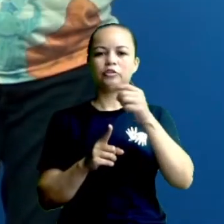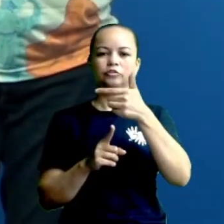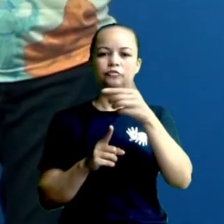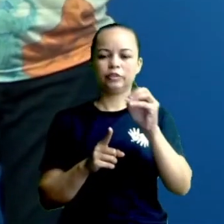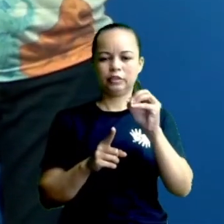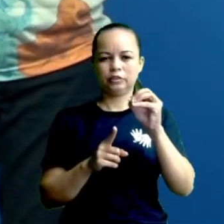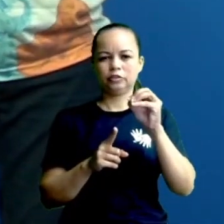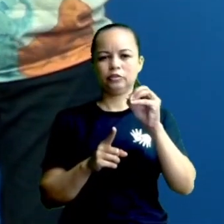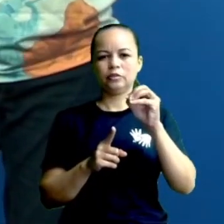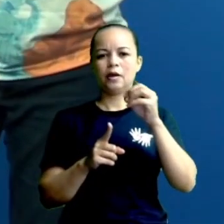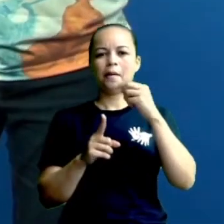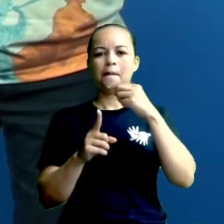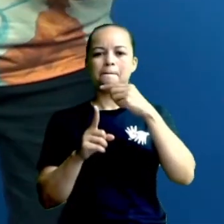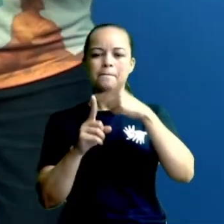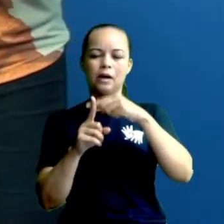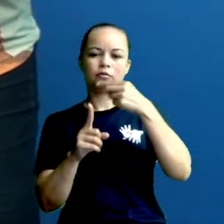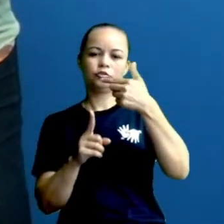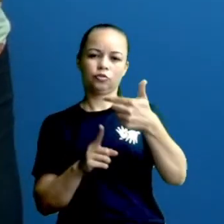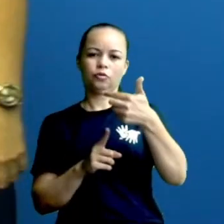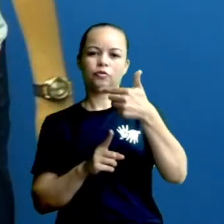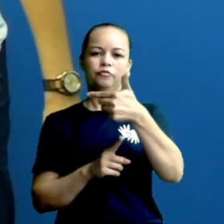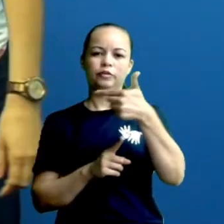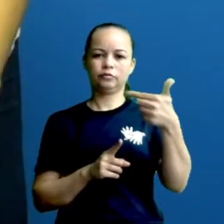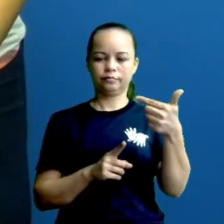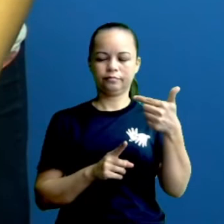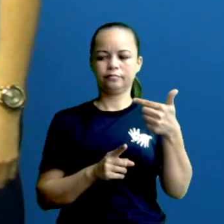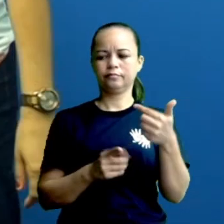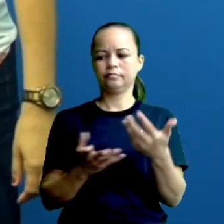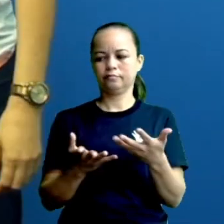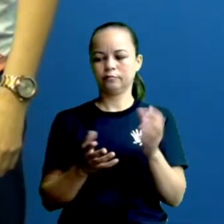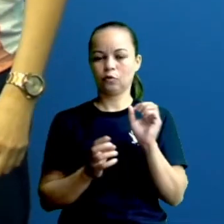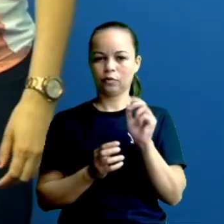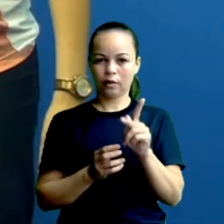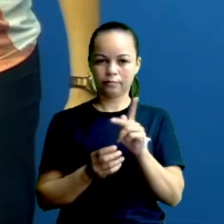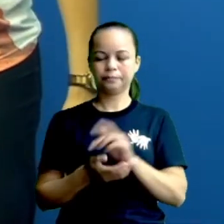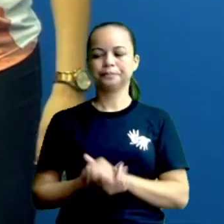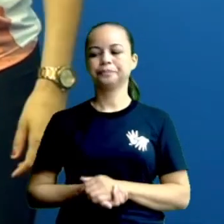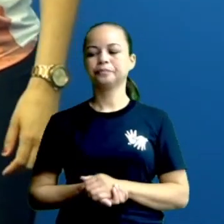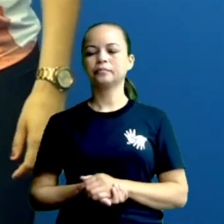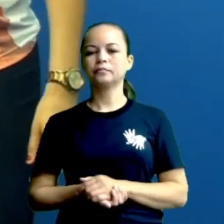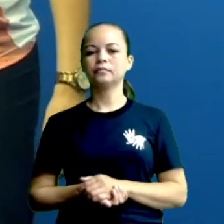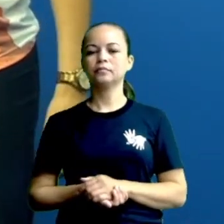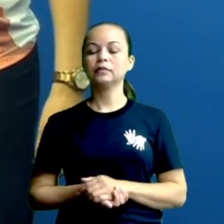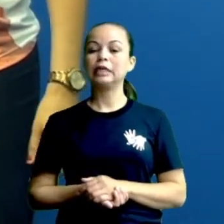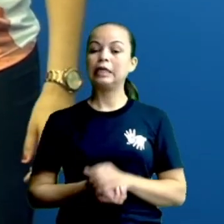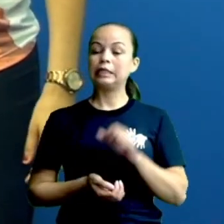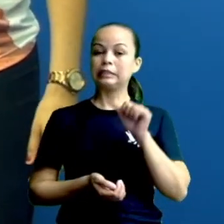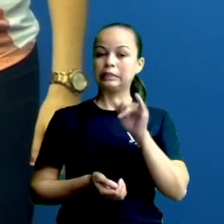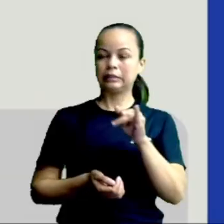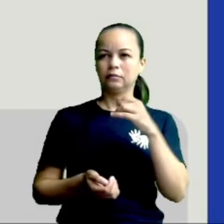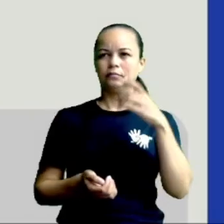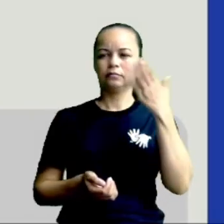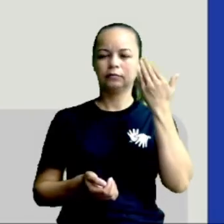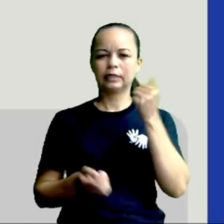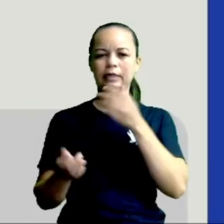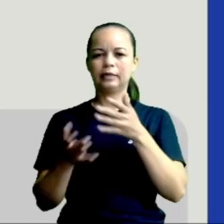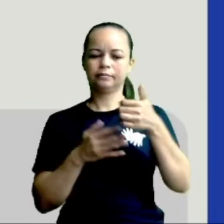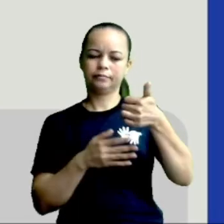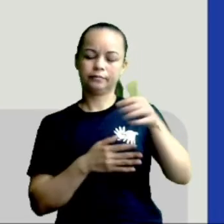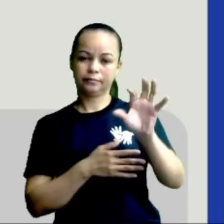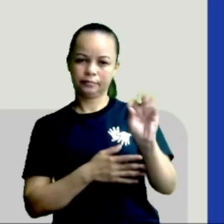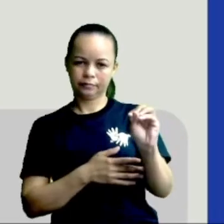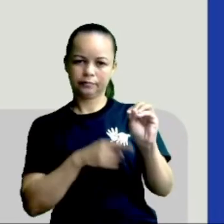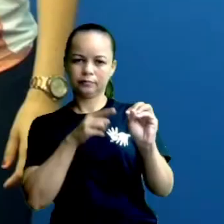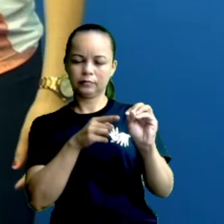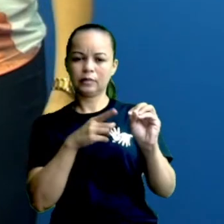22 tranquilo Ótimo então vamos para aqui agora se eu sei que esse pacote é 10